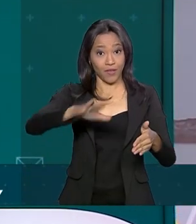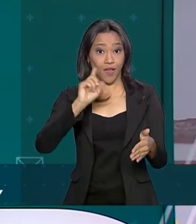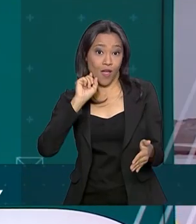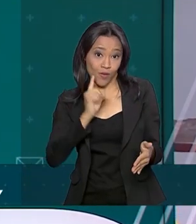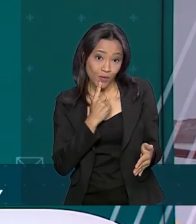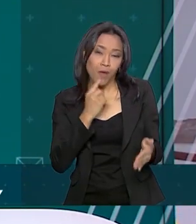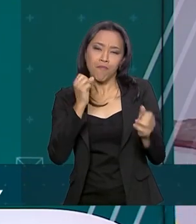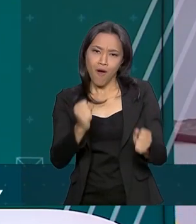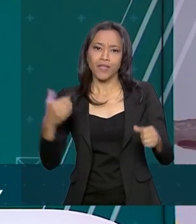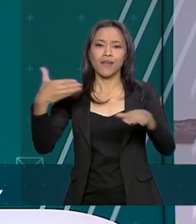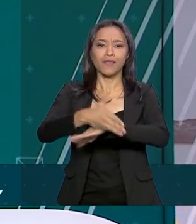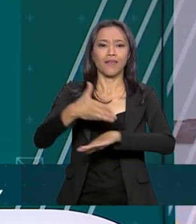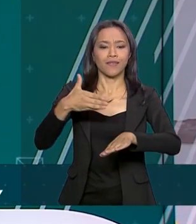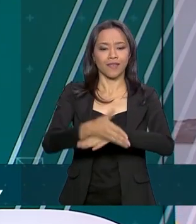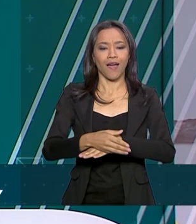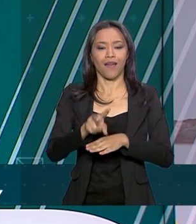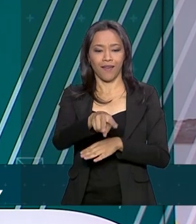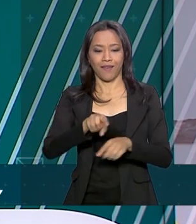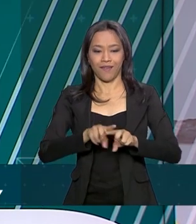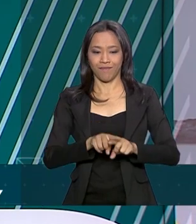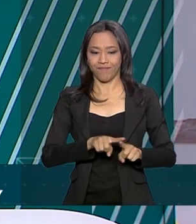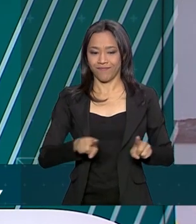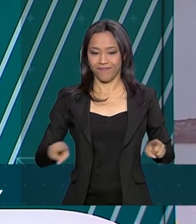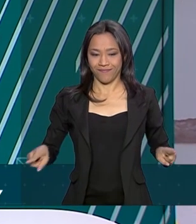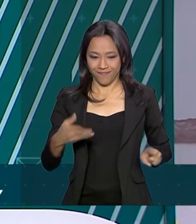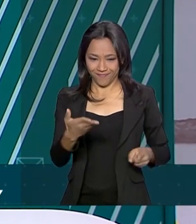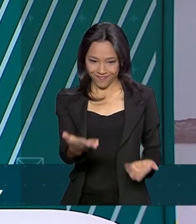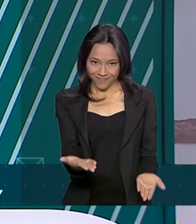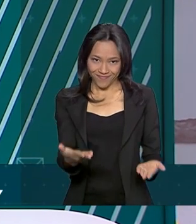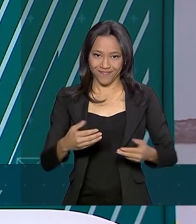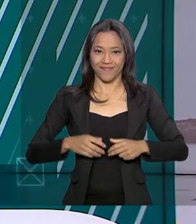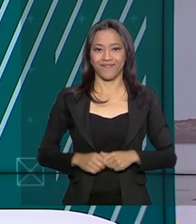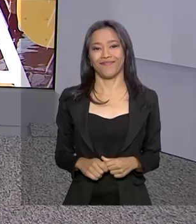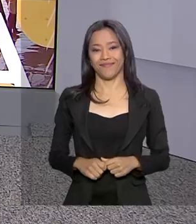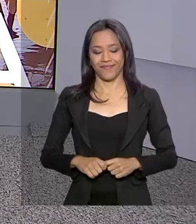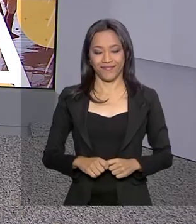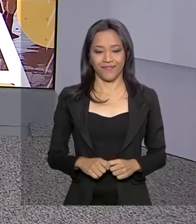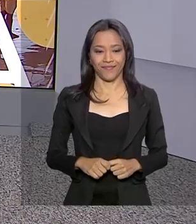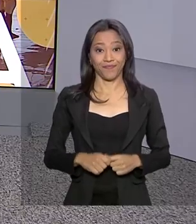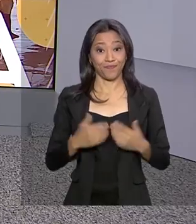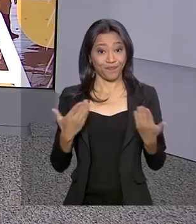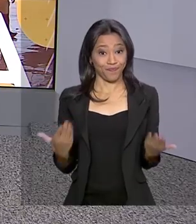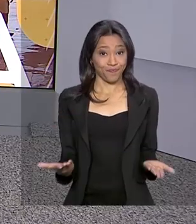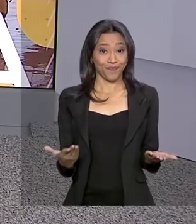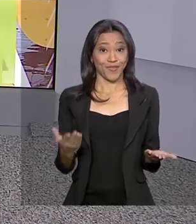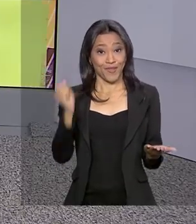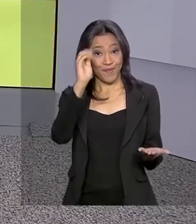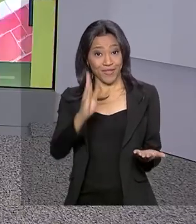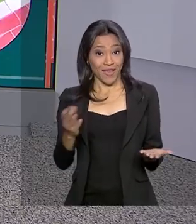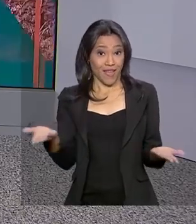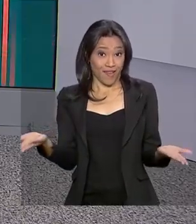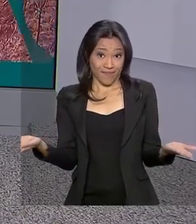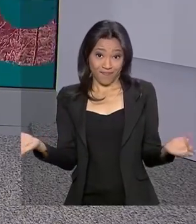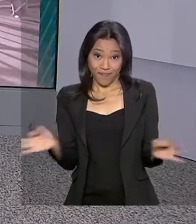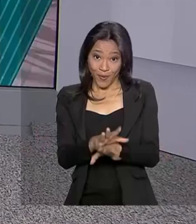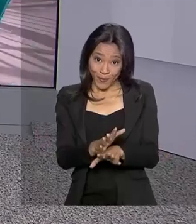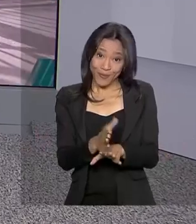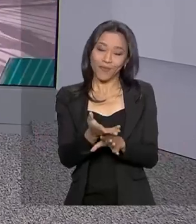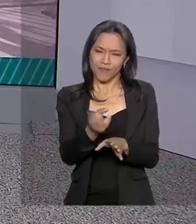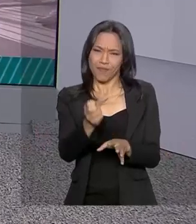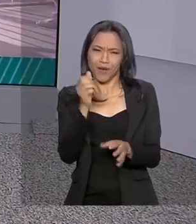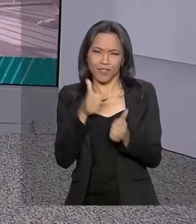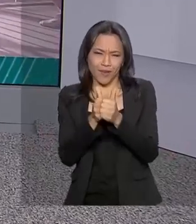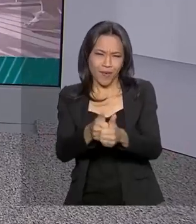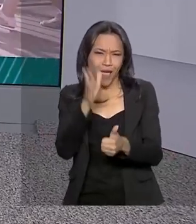acesse o programa saiba mais pelas nossas redes sociais brasil e dia fica por aqui nos acompanhe também pelas